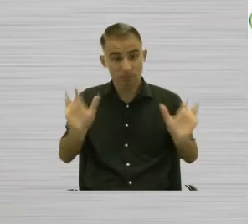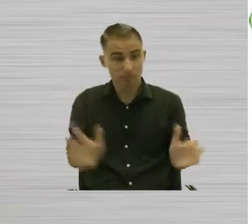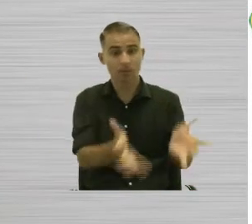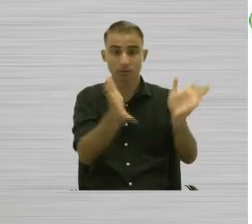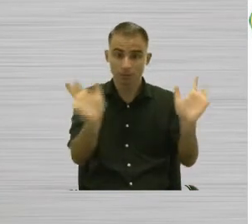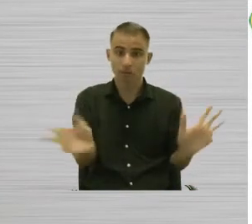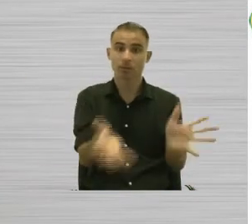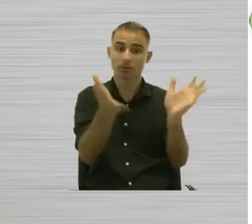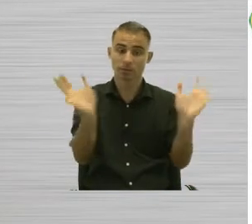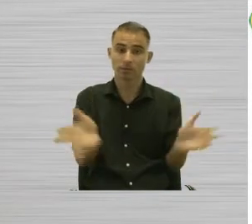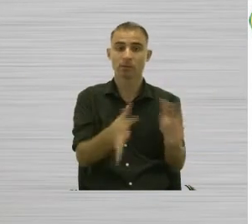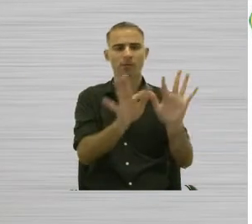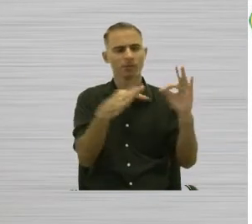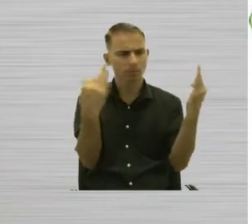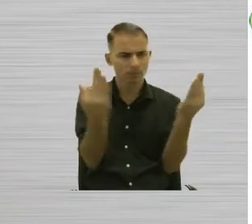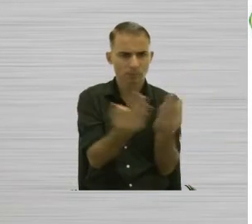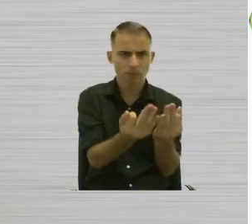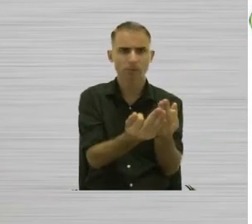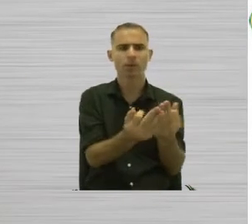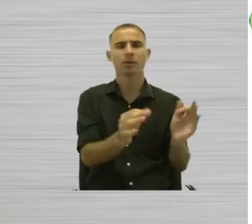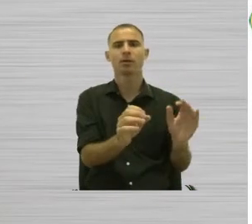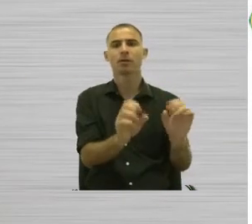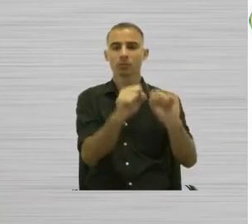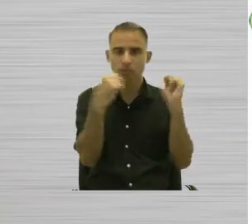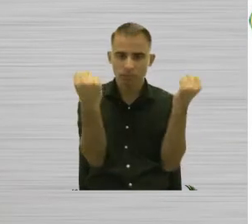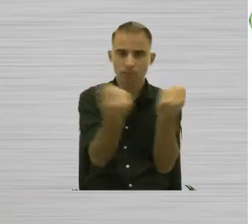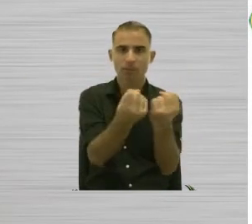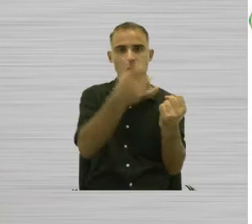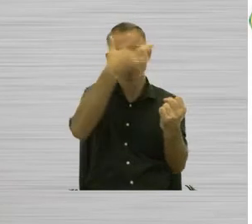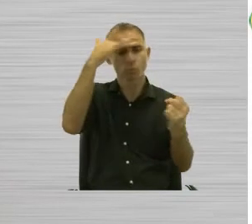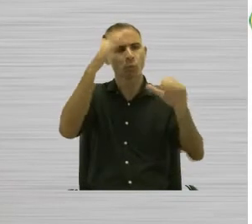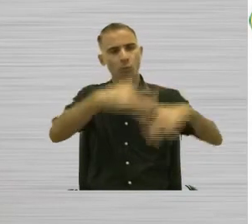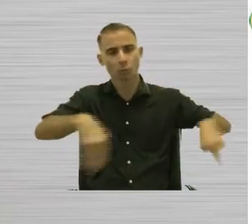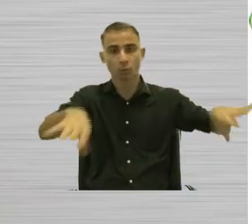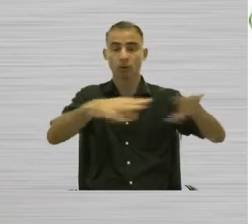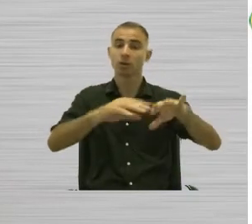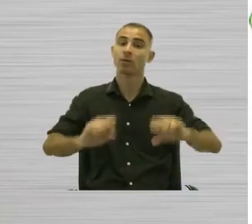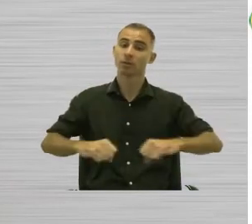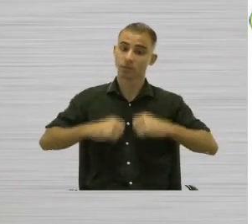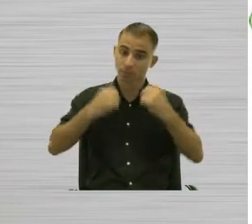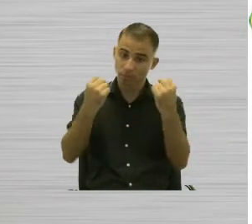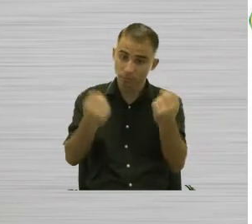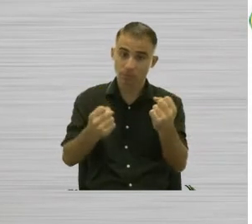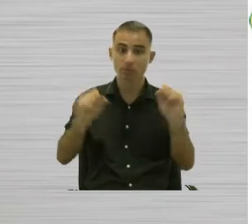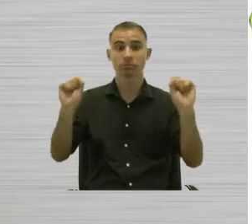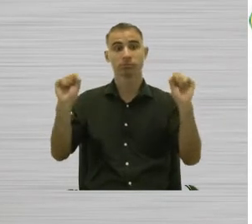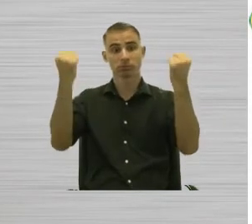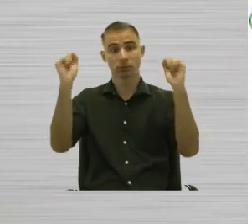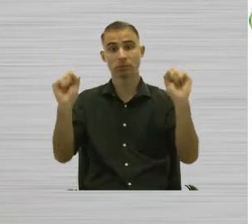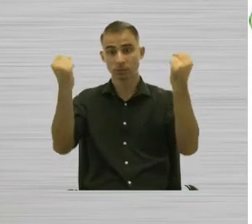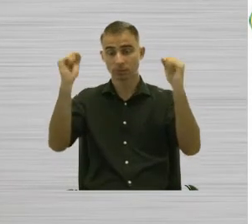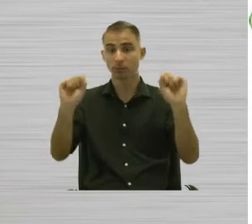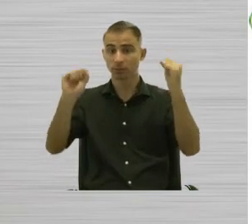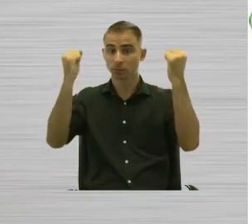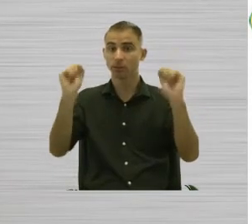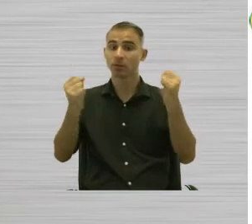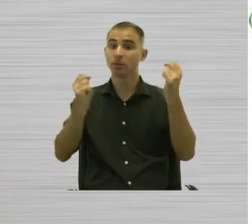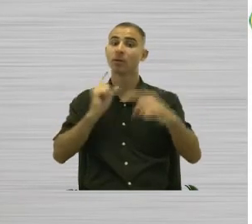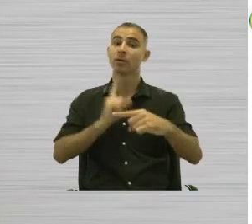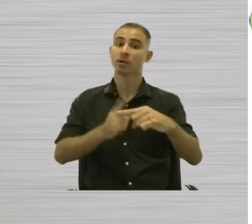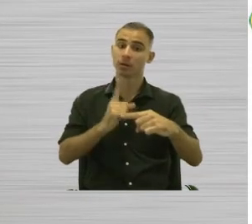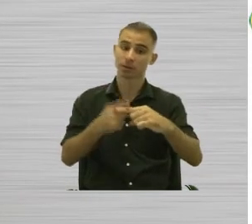nossos familiares, até nós mesmos, a prática de atividade física, mudar o estilo de vida. São ações importantes